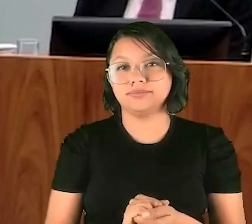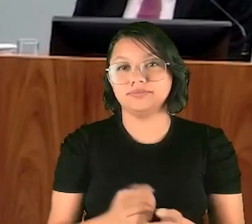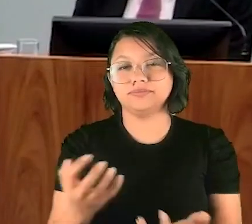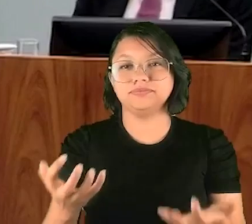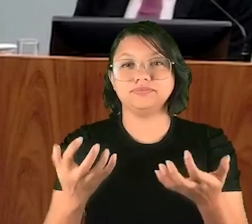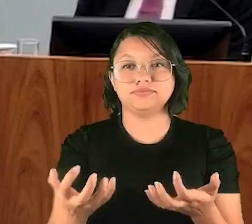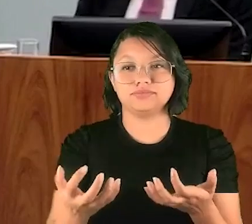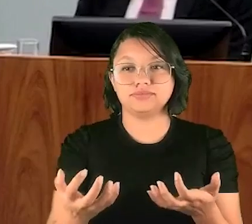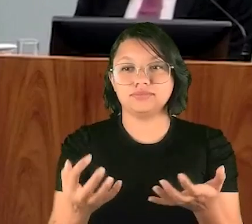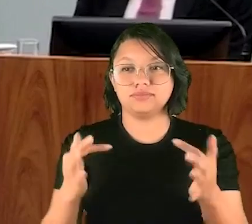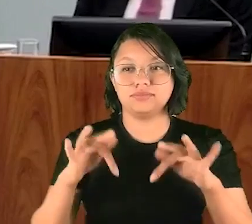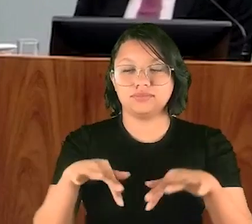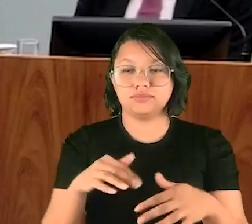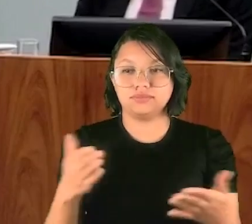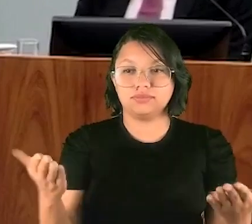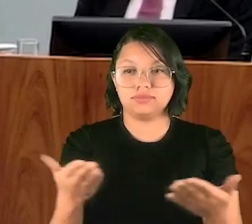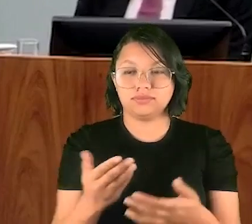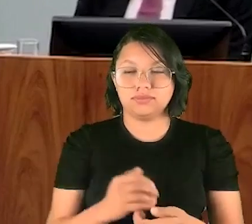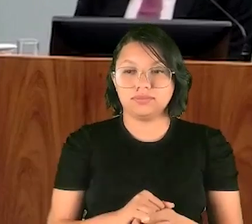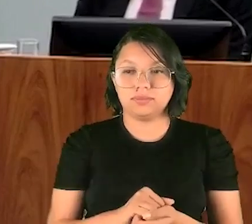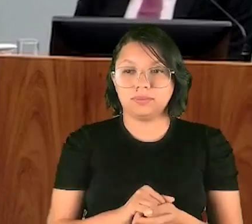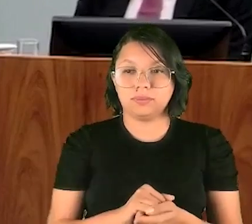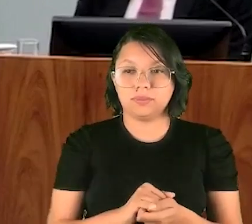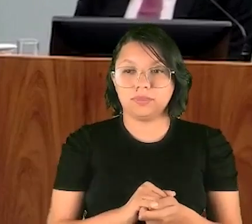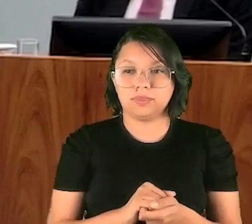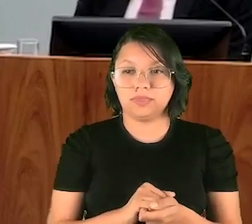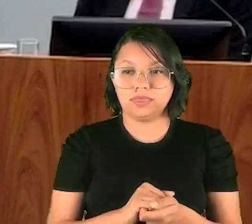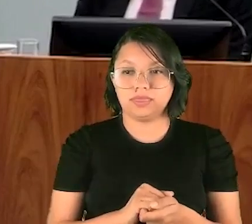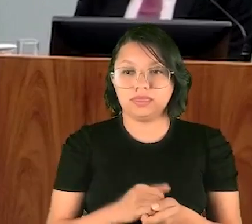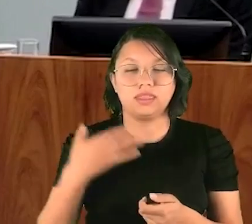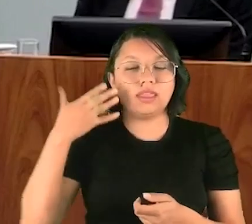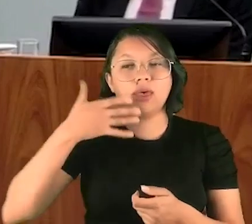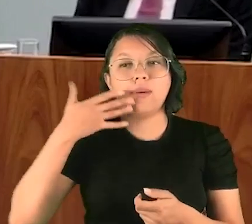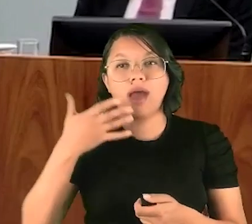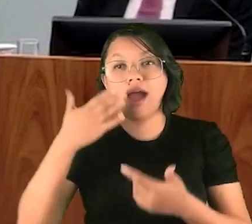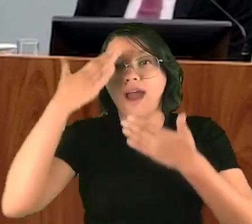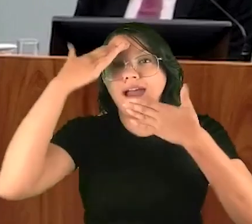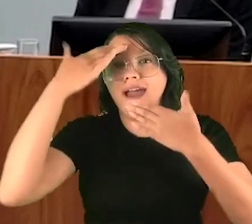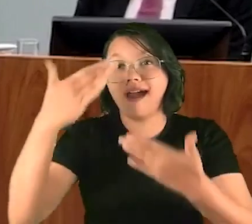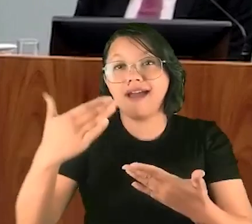ouvir o senhor nesse evento. Muito obrigado, e eu gostaria, assim, de encerrar